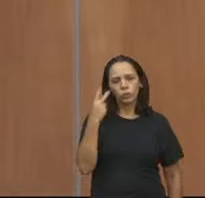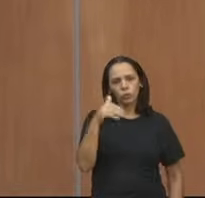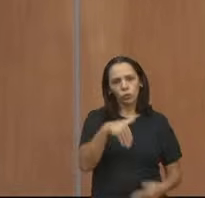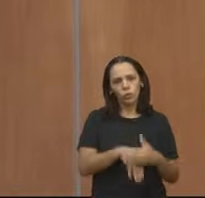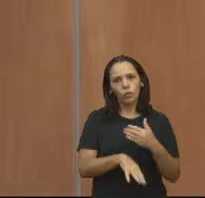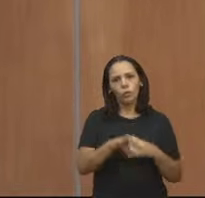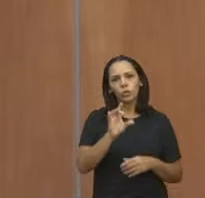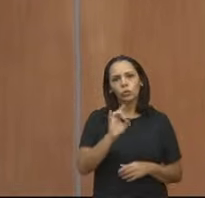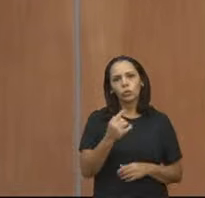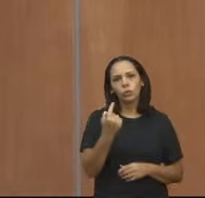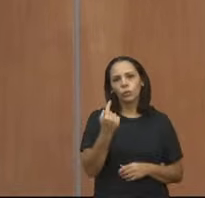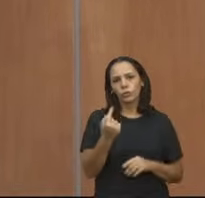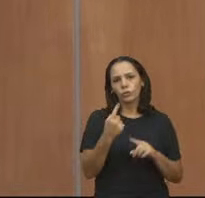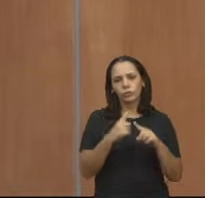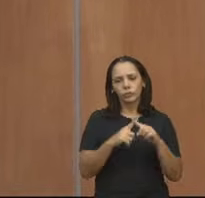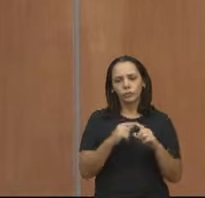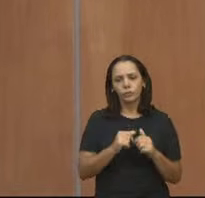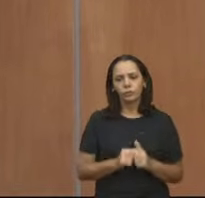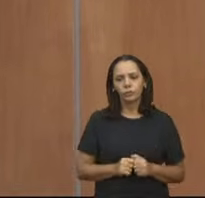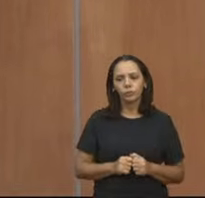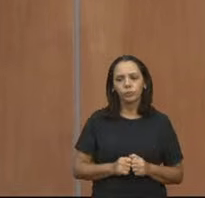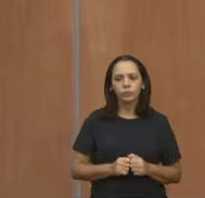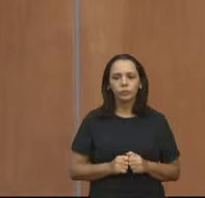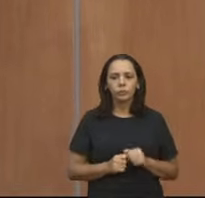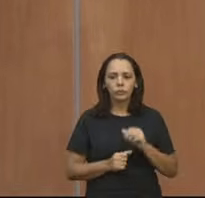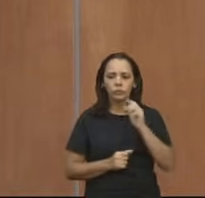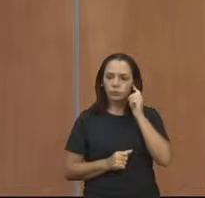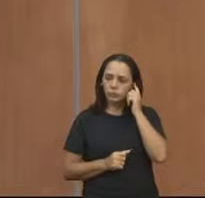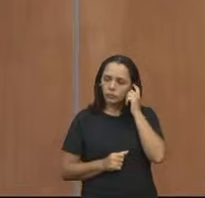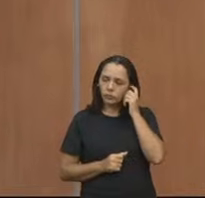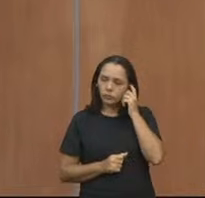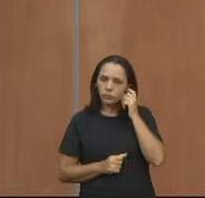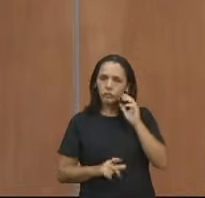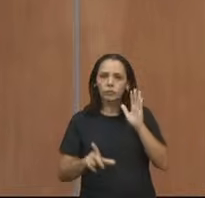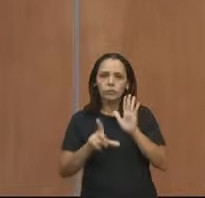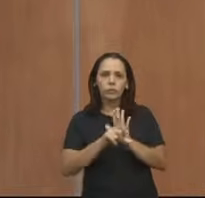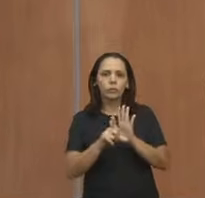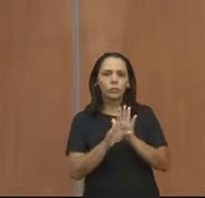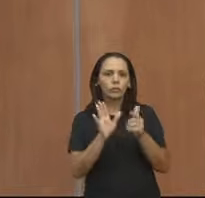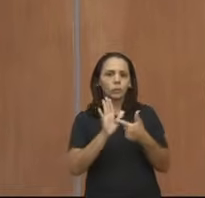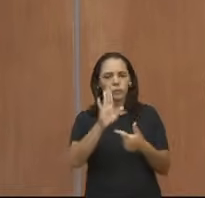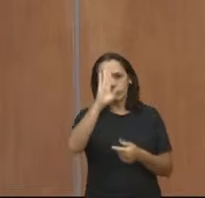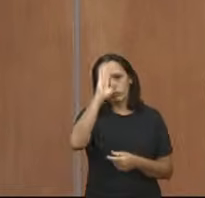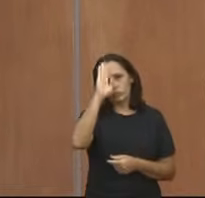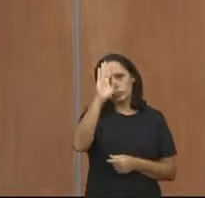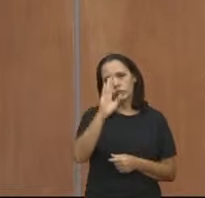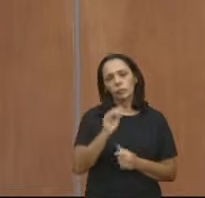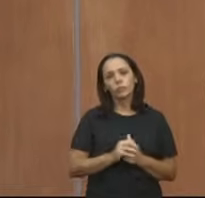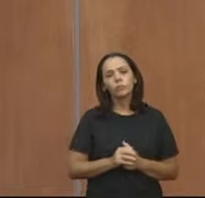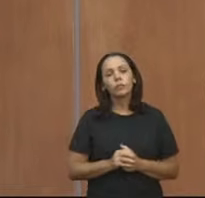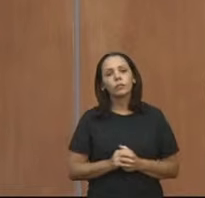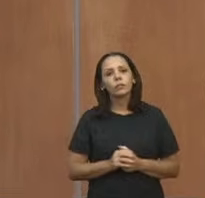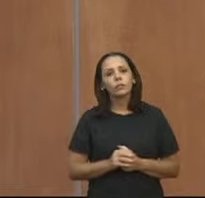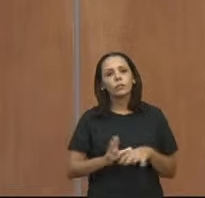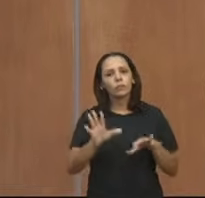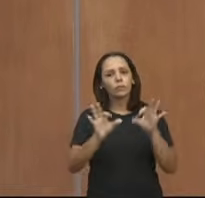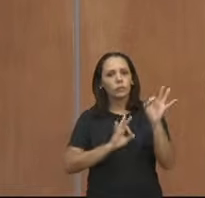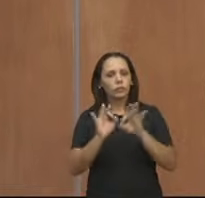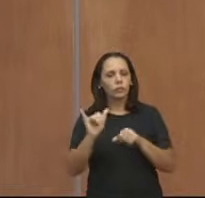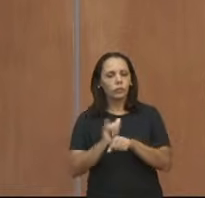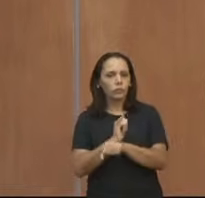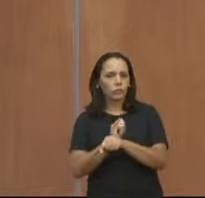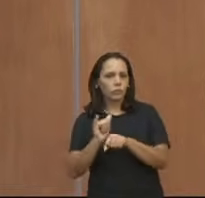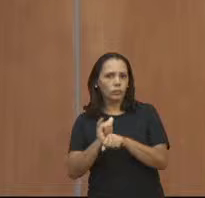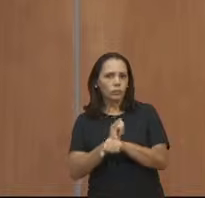vez ou no próximo mandato, se reeleitos. Esta lei apresenta-se como o principal instrumento de planejamento